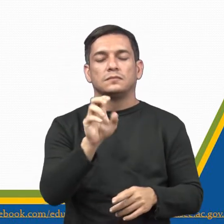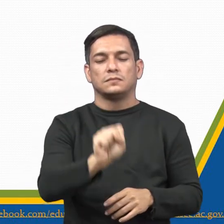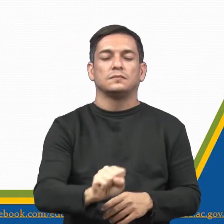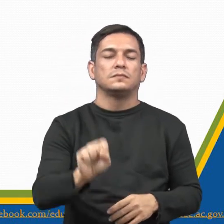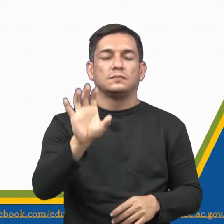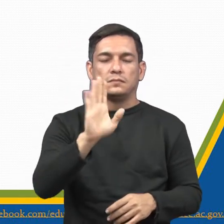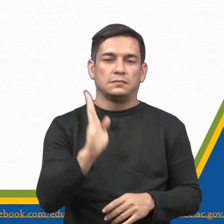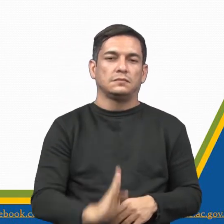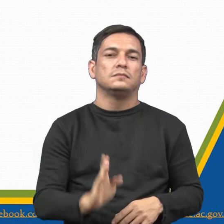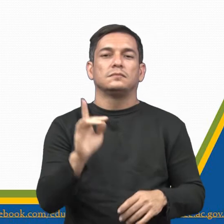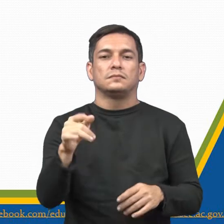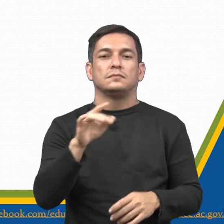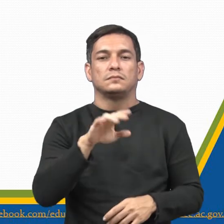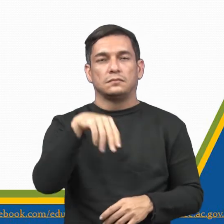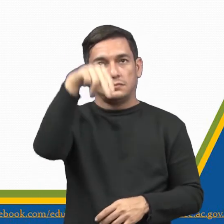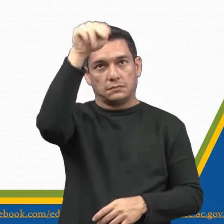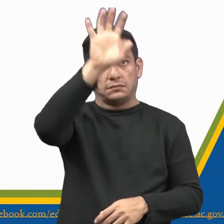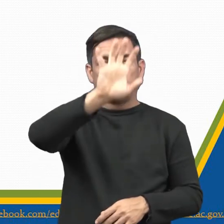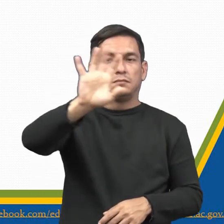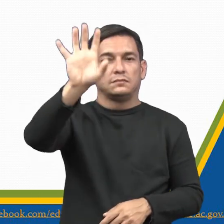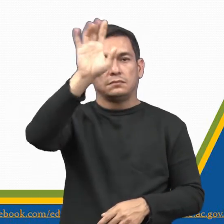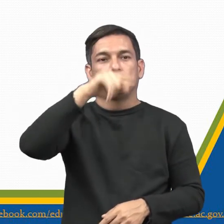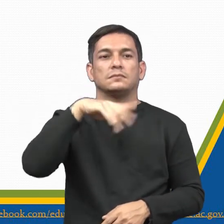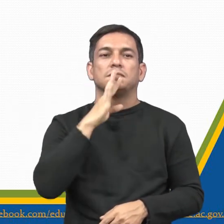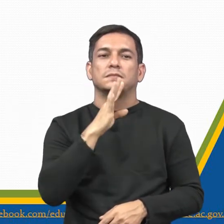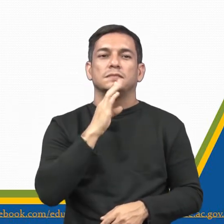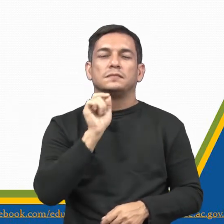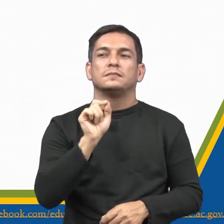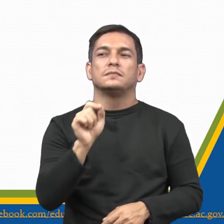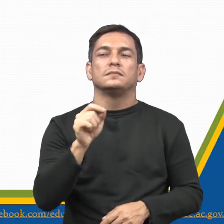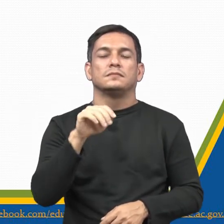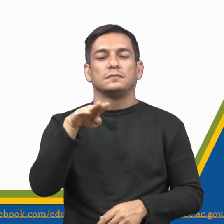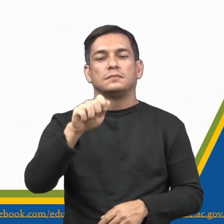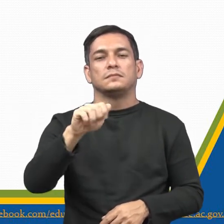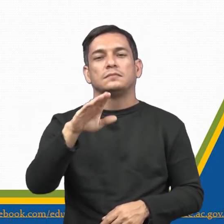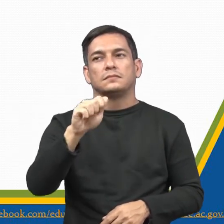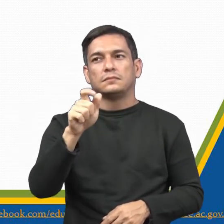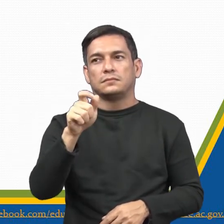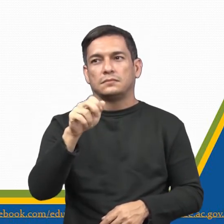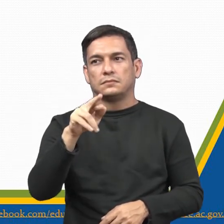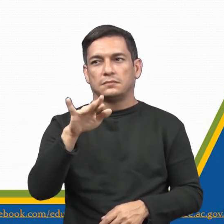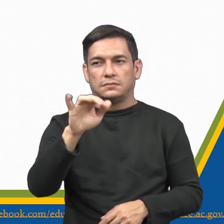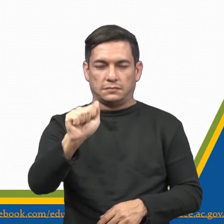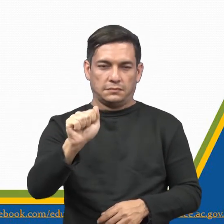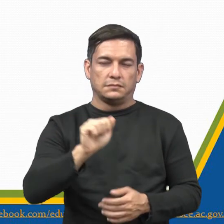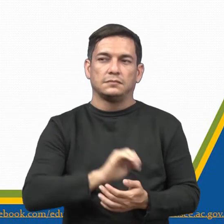do Brasil. Na região nordeste do Brasil é conhecida como macaxeira.